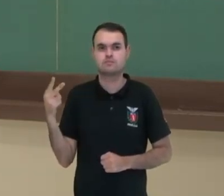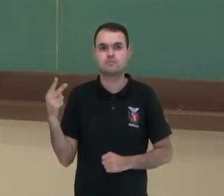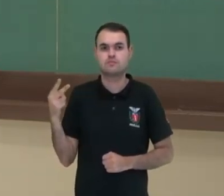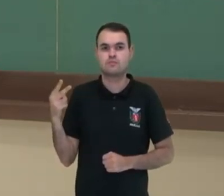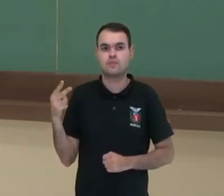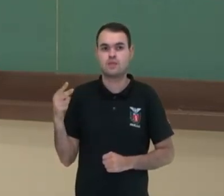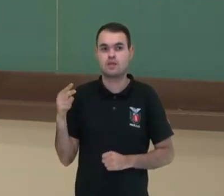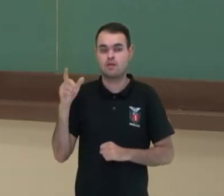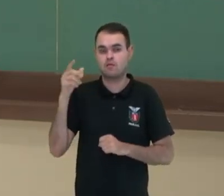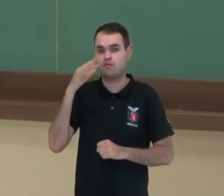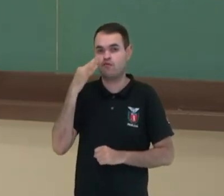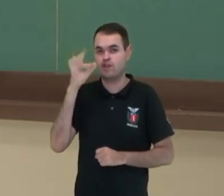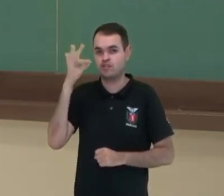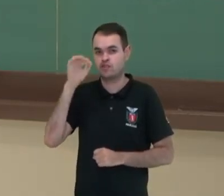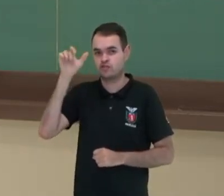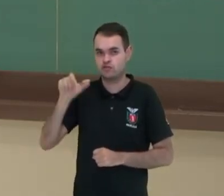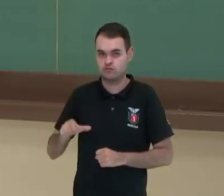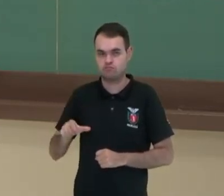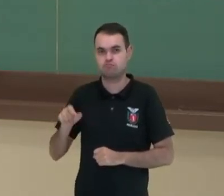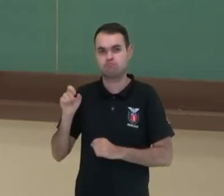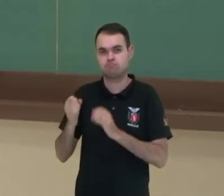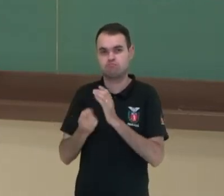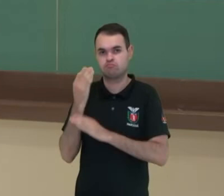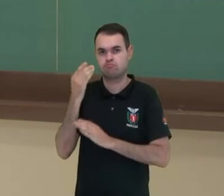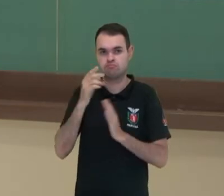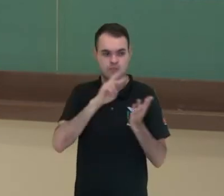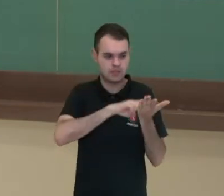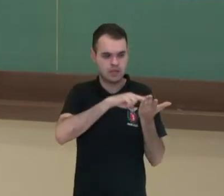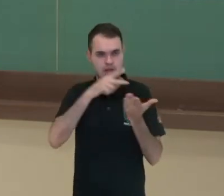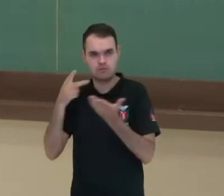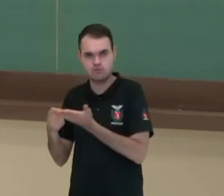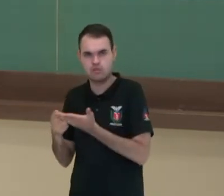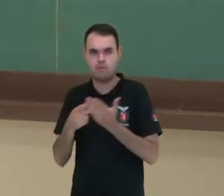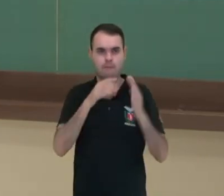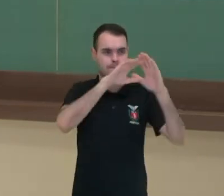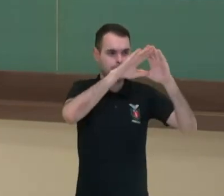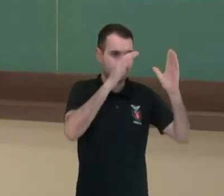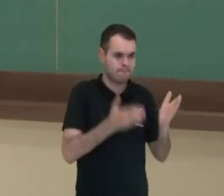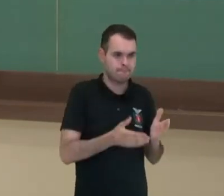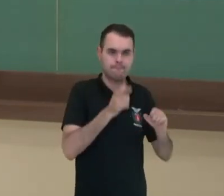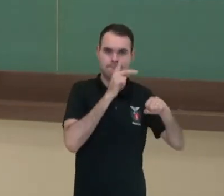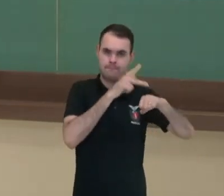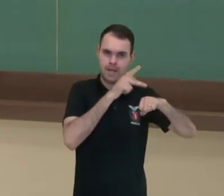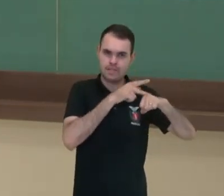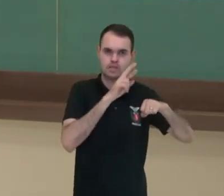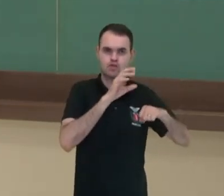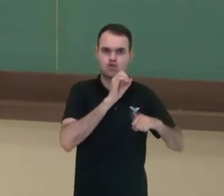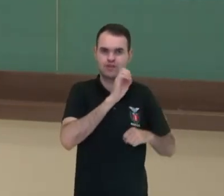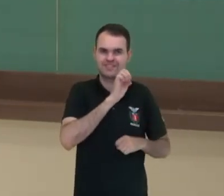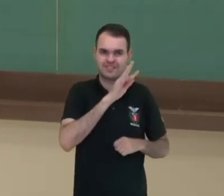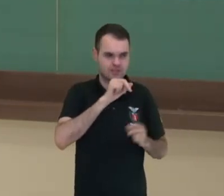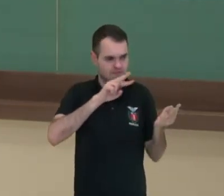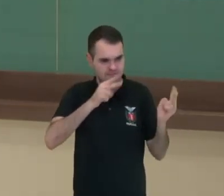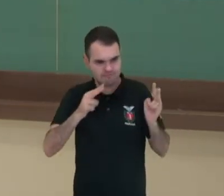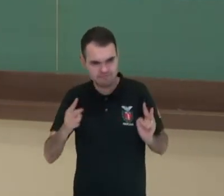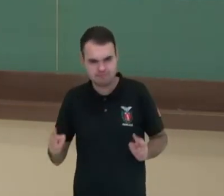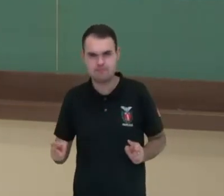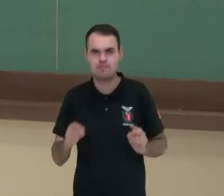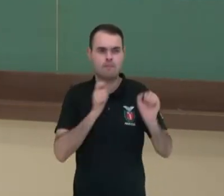Champollion realizou a tradução da Pedra de Roseta. Traduzir documentos históricos. A Pedra de Roseta,